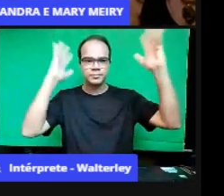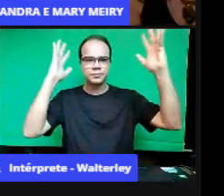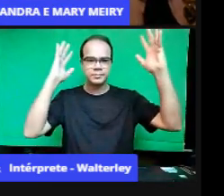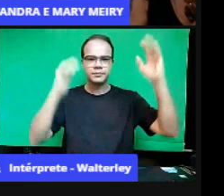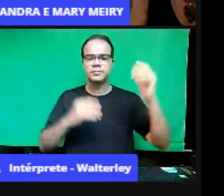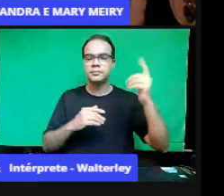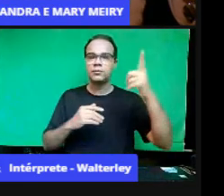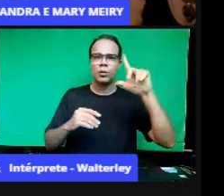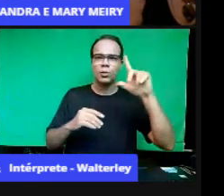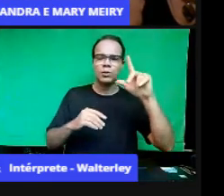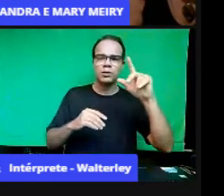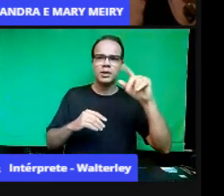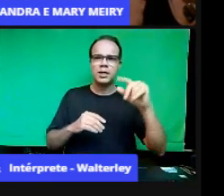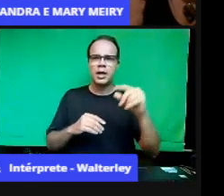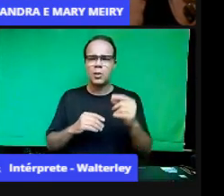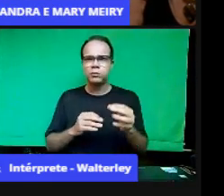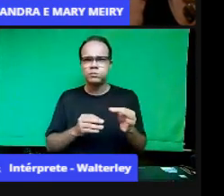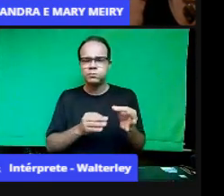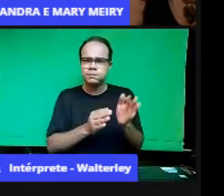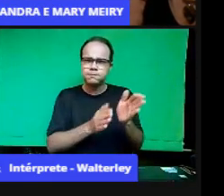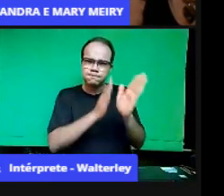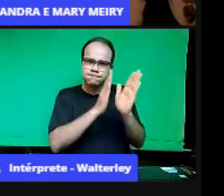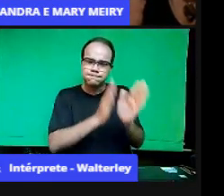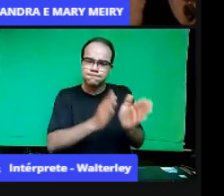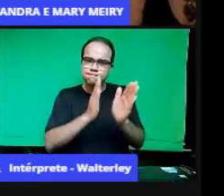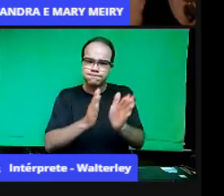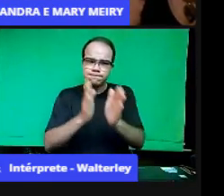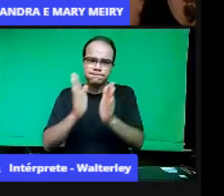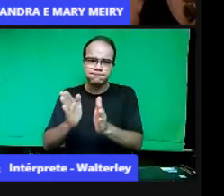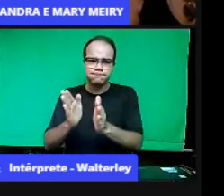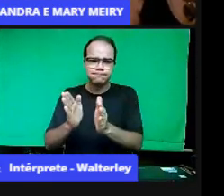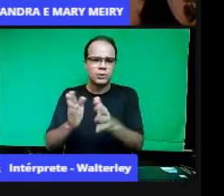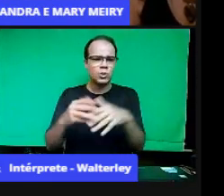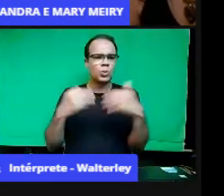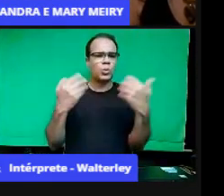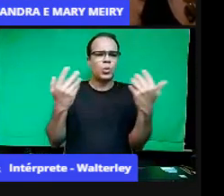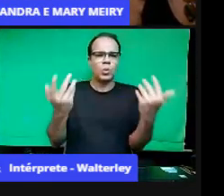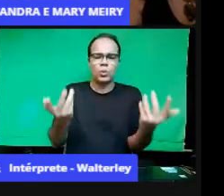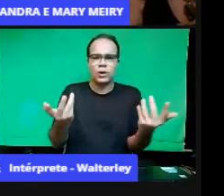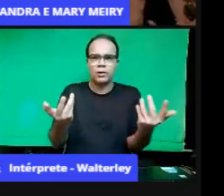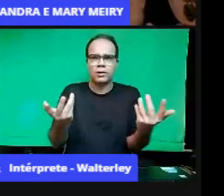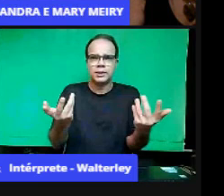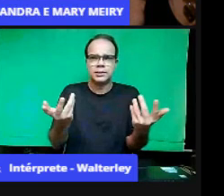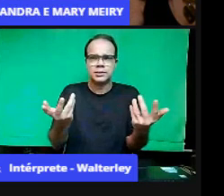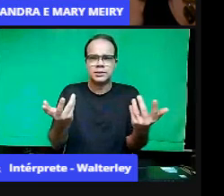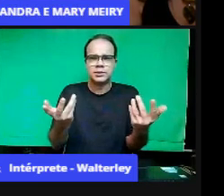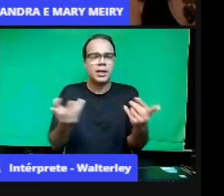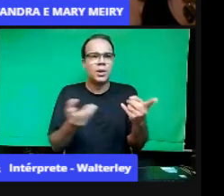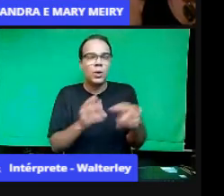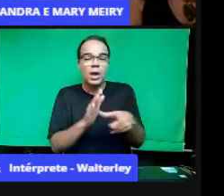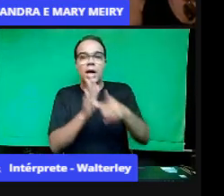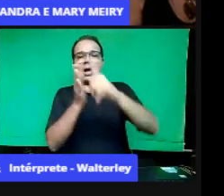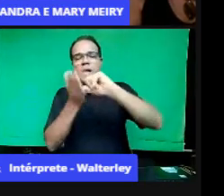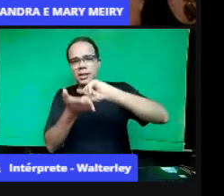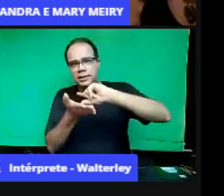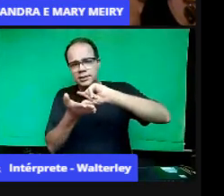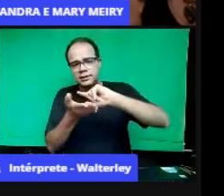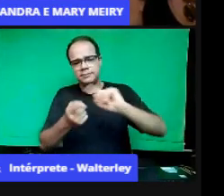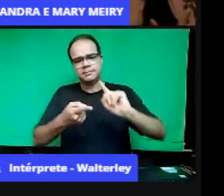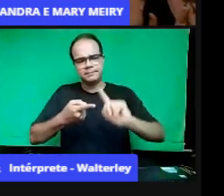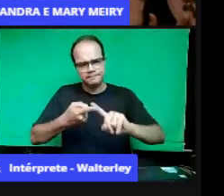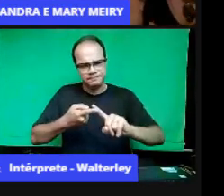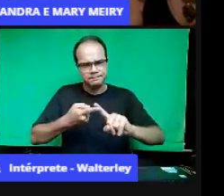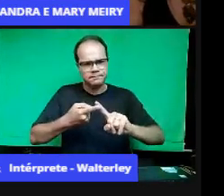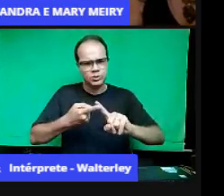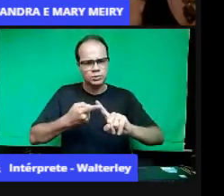Planejamento de suporte. O que é planejamento de suporte? É planejar o que eu vou desenvolver,